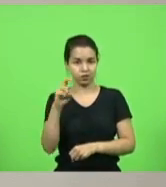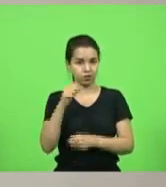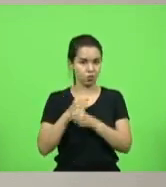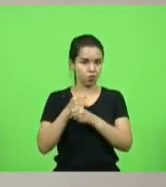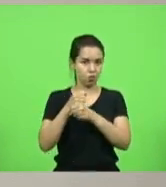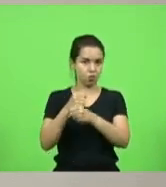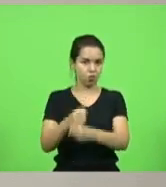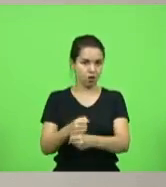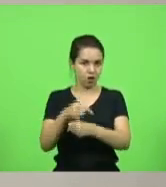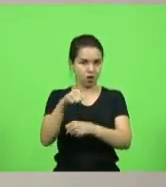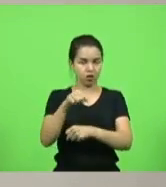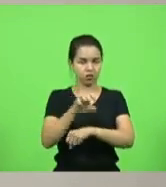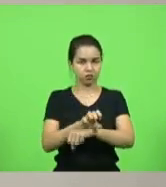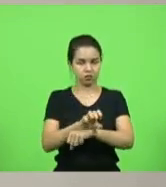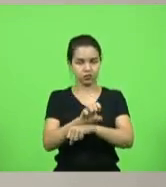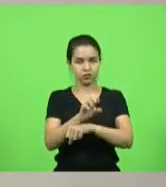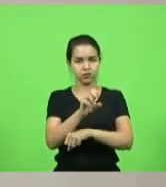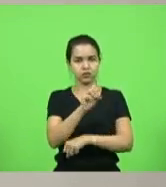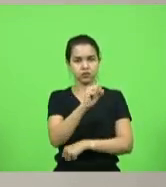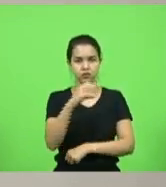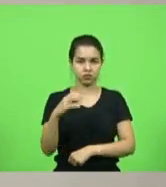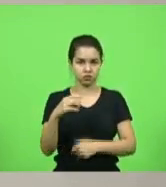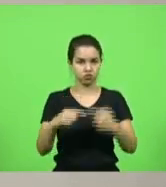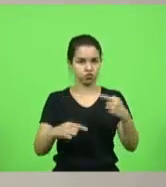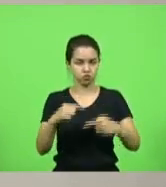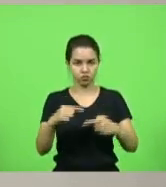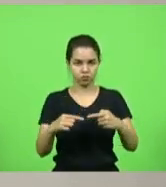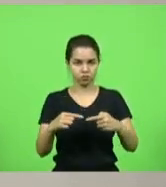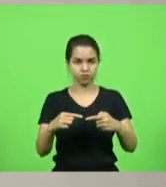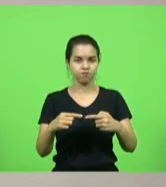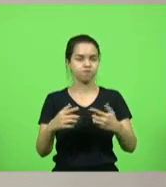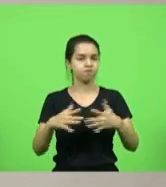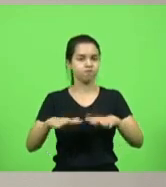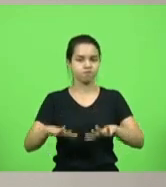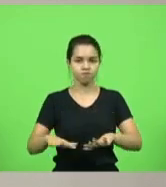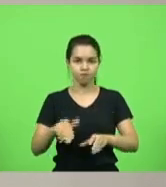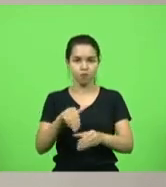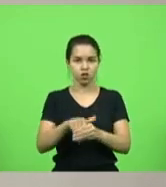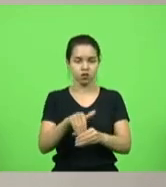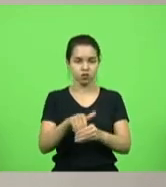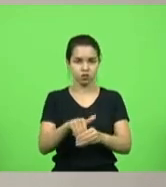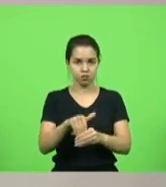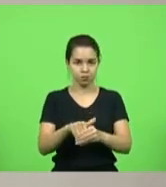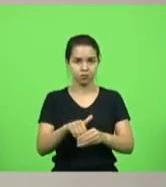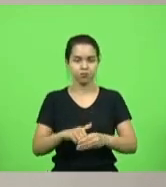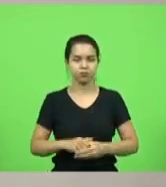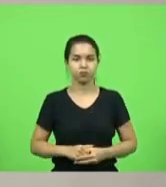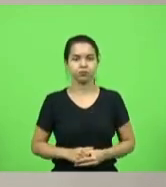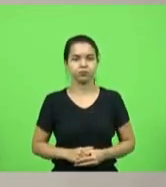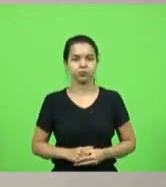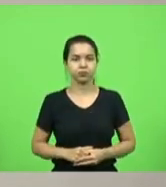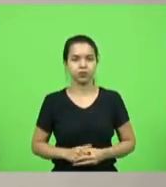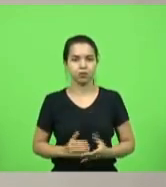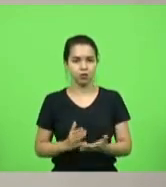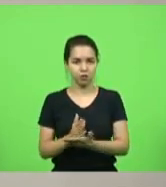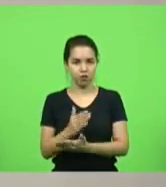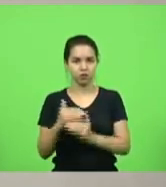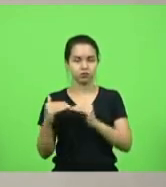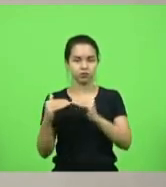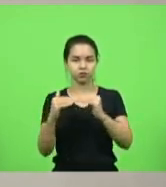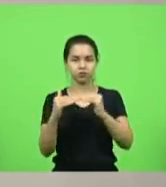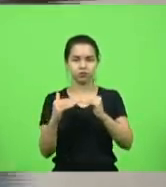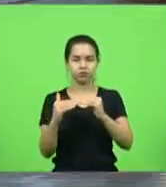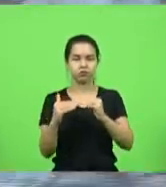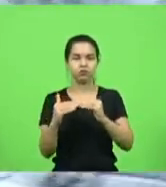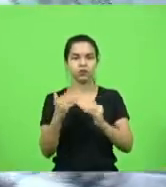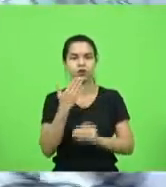Santa Catarina. Em discussão. Não havendo quem queira discutir, em votação. Deputados que aprovam, permaneçam como se encontra. Aprovado por